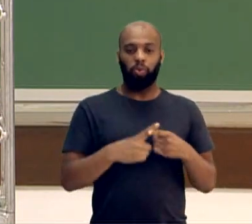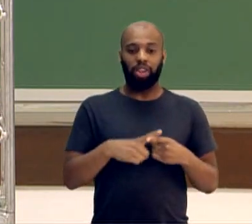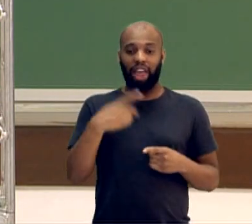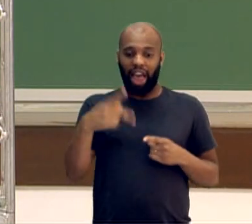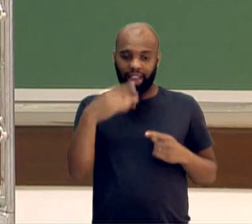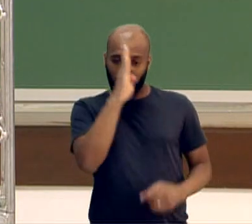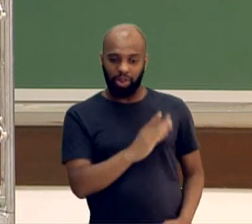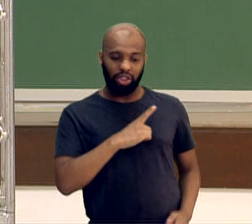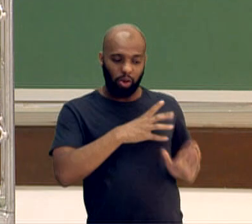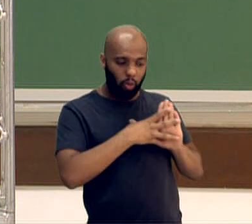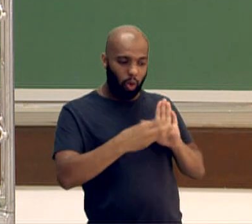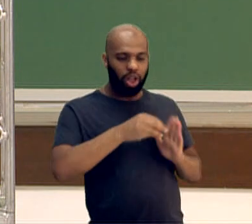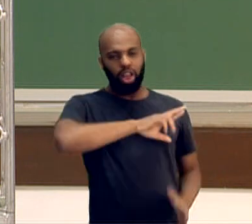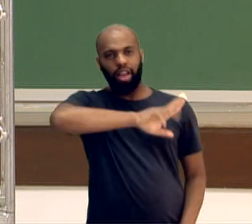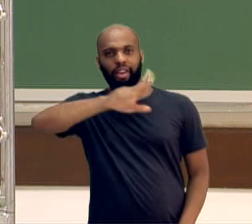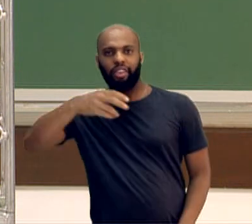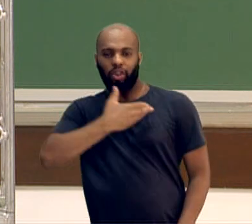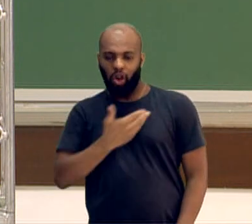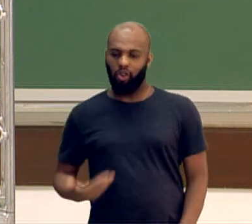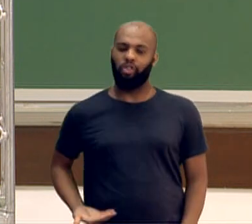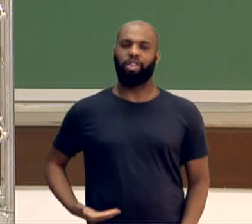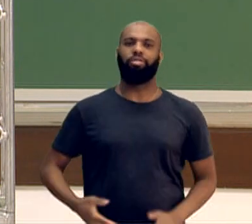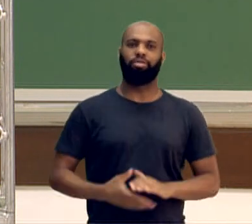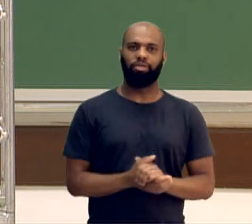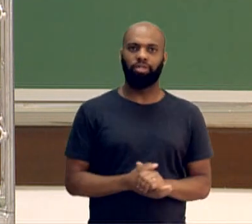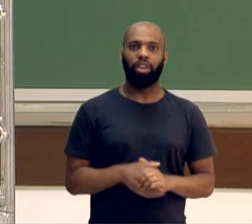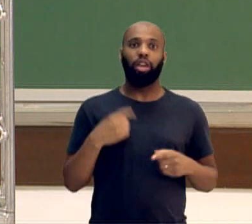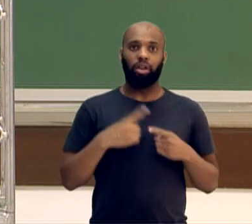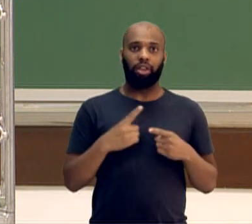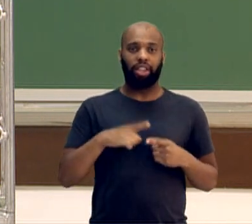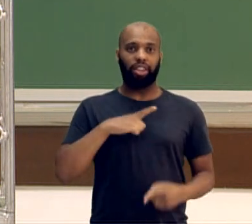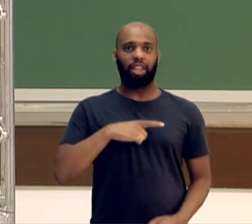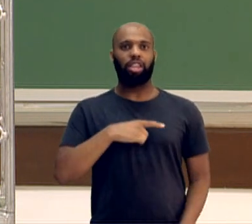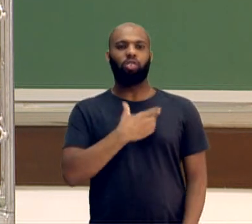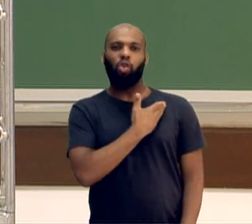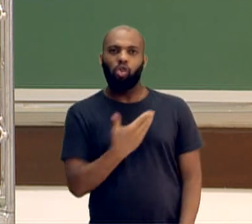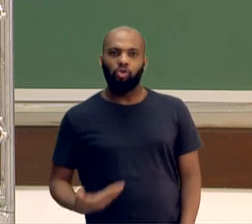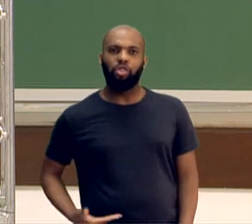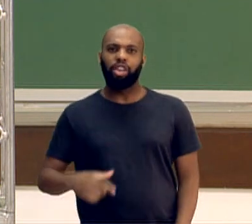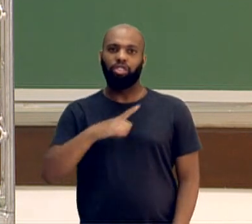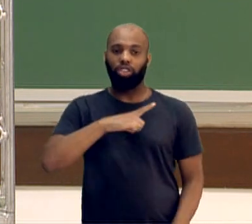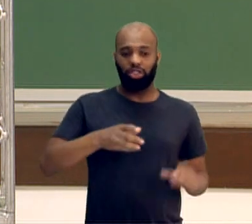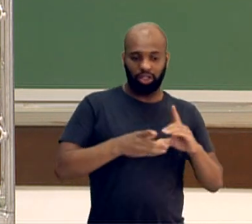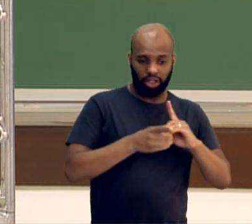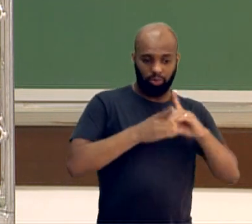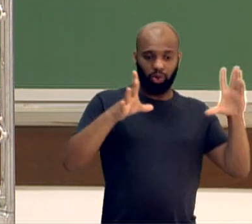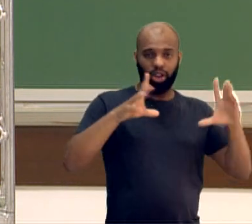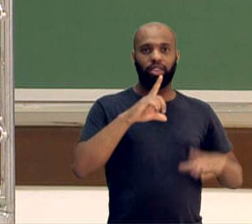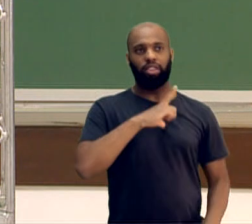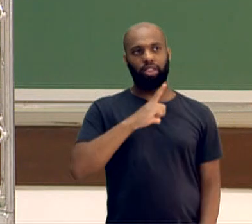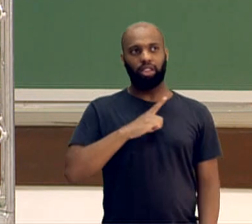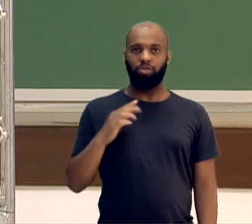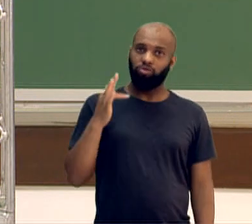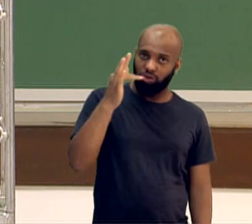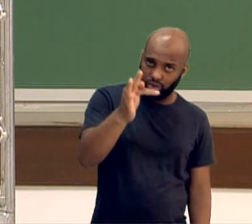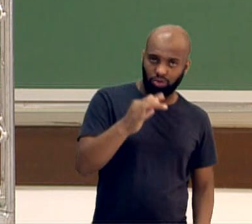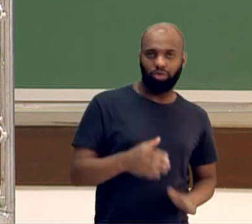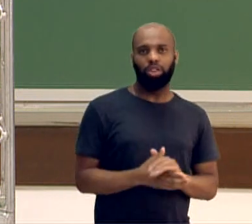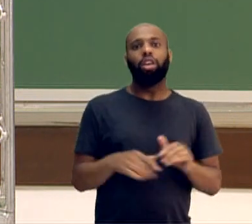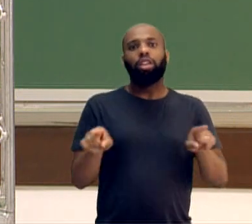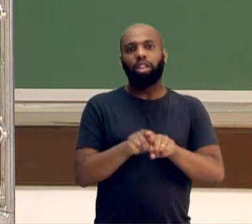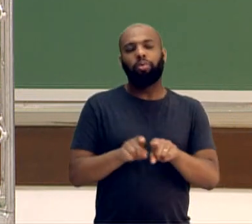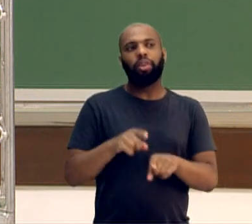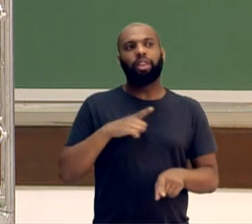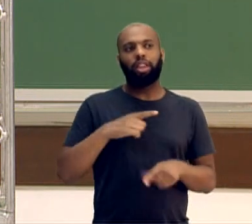múltiplo de estados ao longo da sua existência. Né? Desde o modelo de formas de democracia, que a gente vai ver para frente também, até mesmo em relação